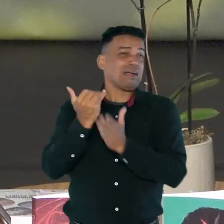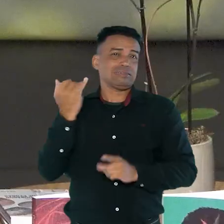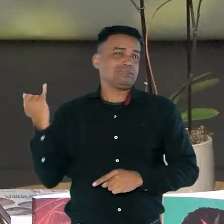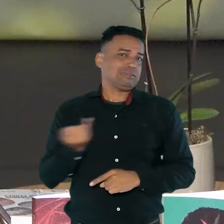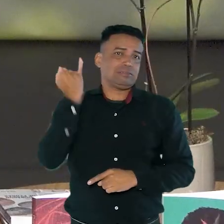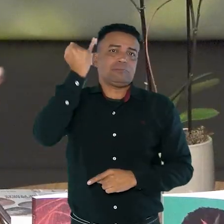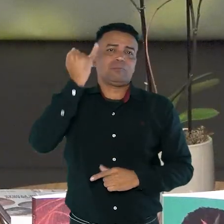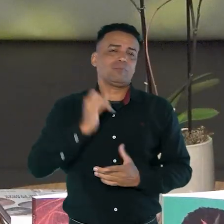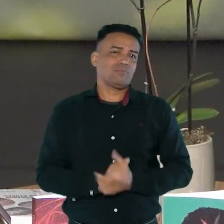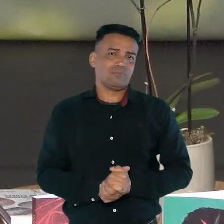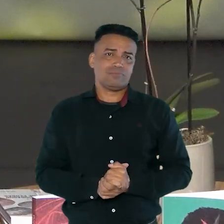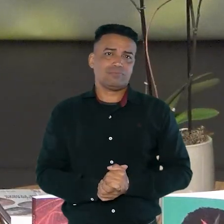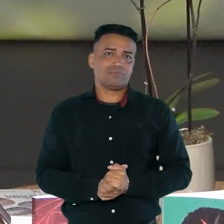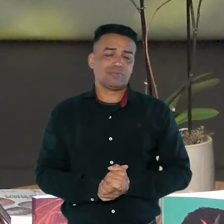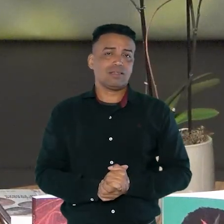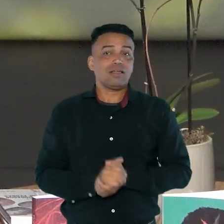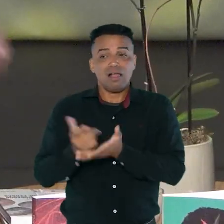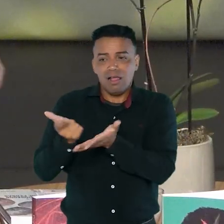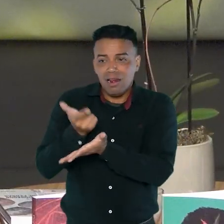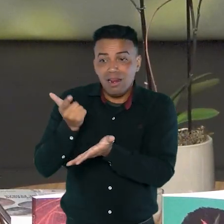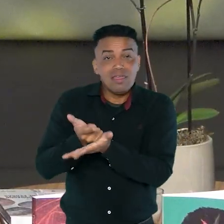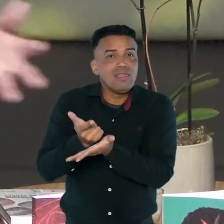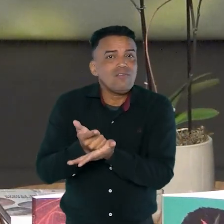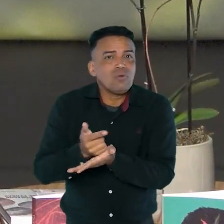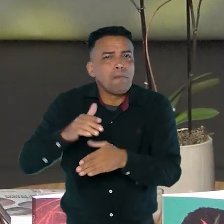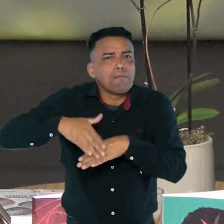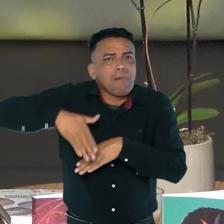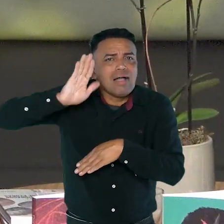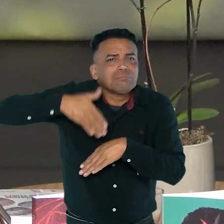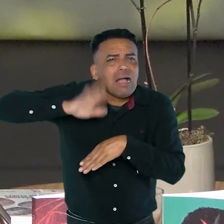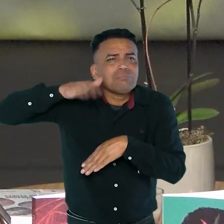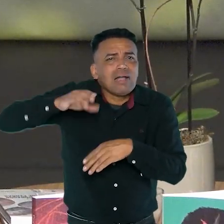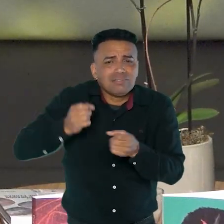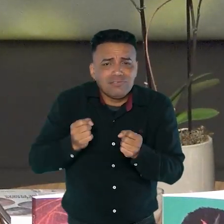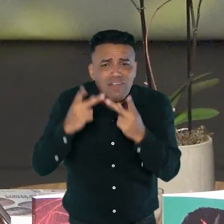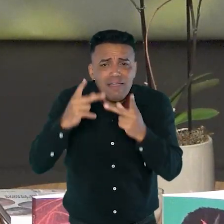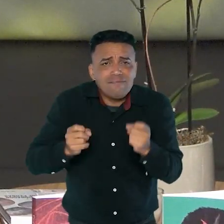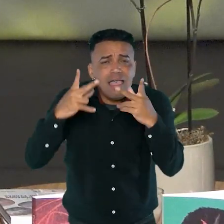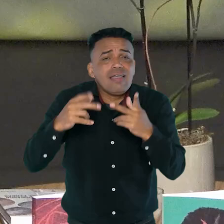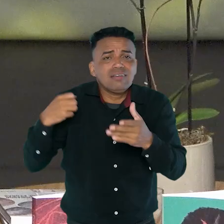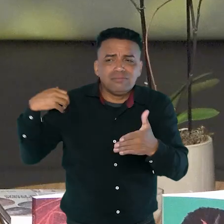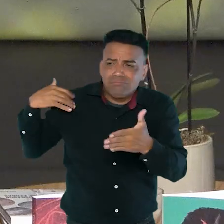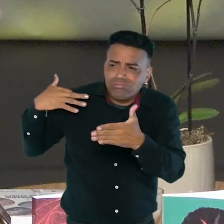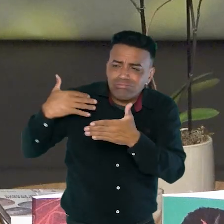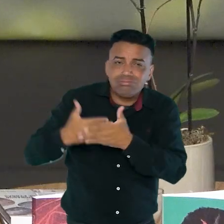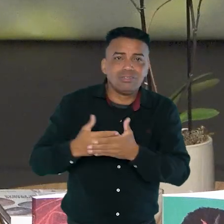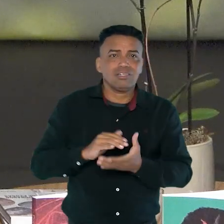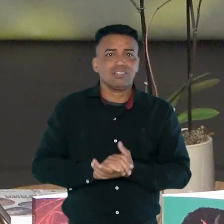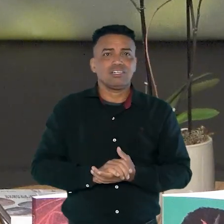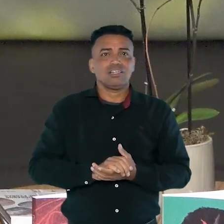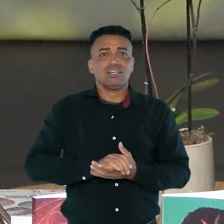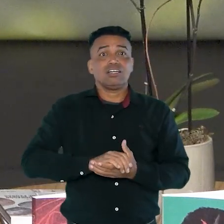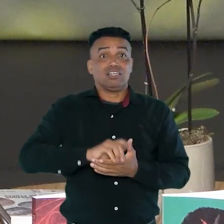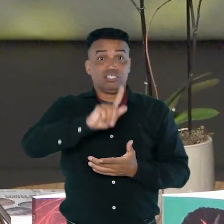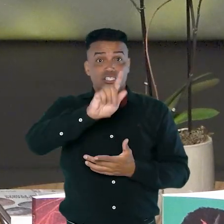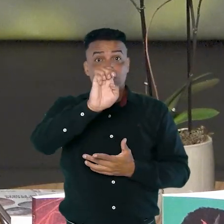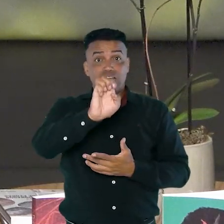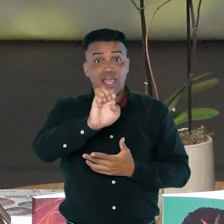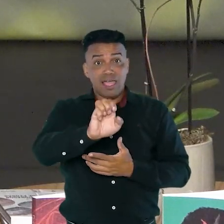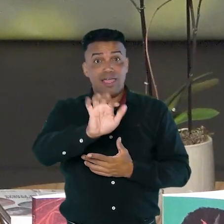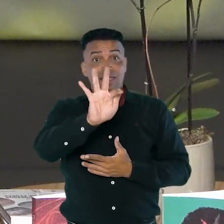Olha os livros mais vendidos ao longo desses anos. Jefferson